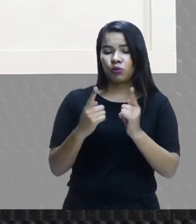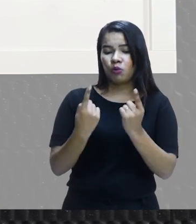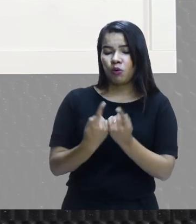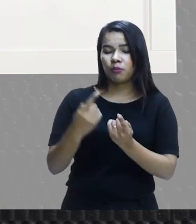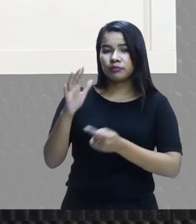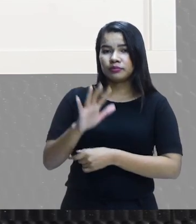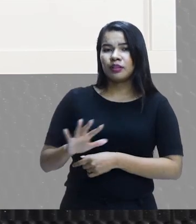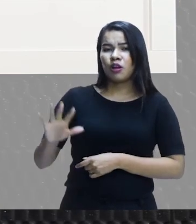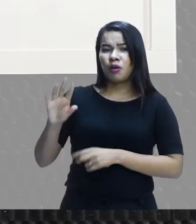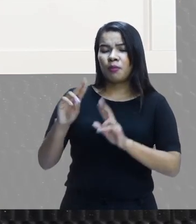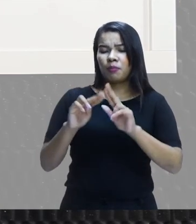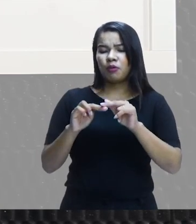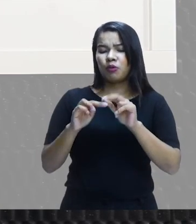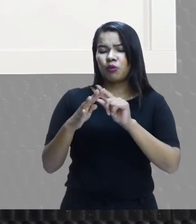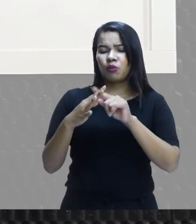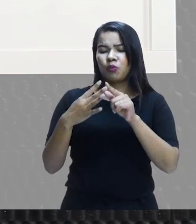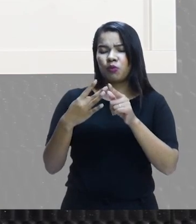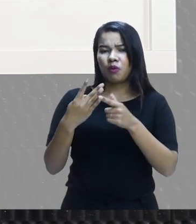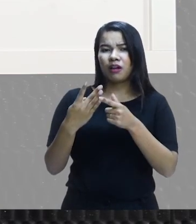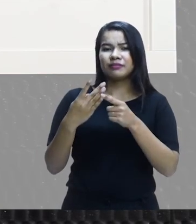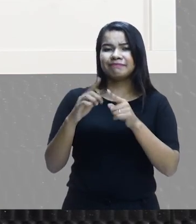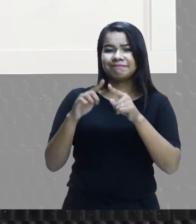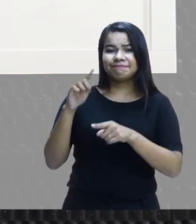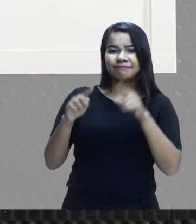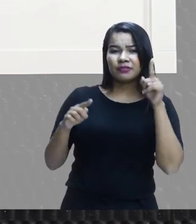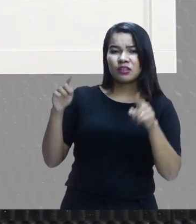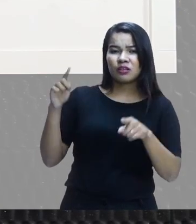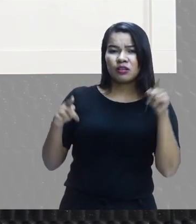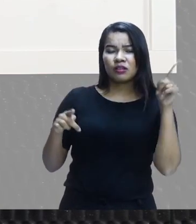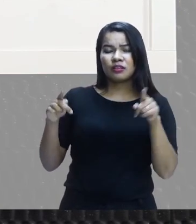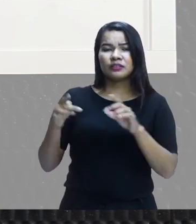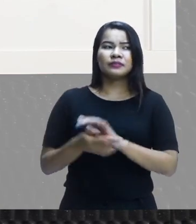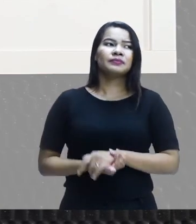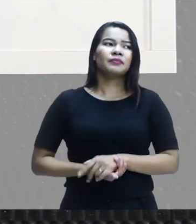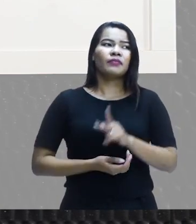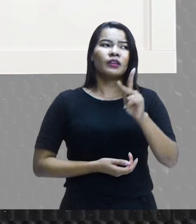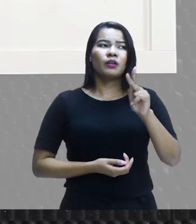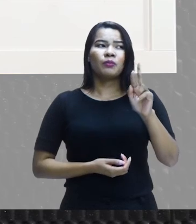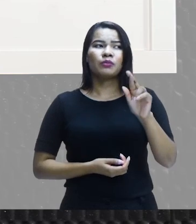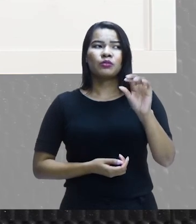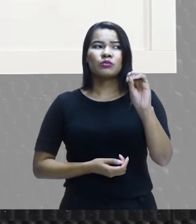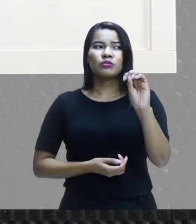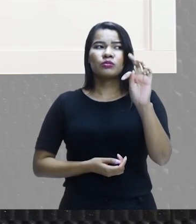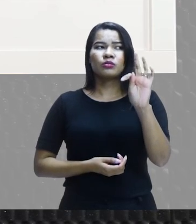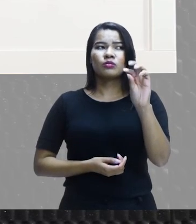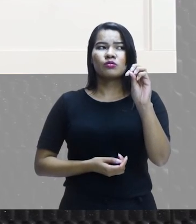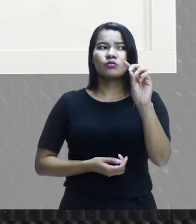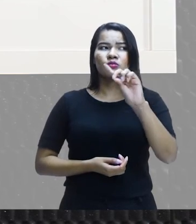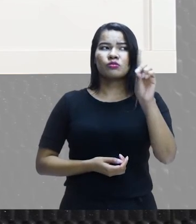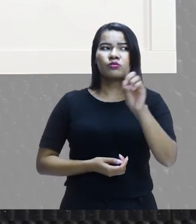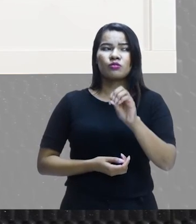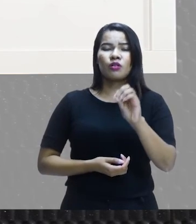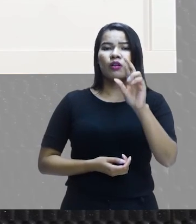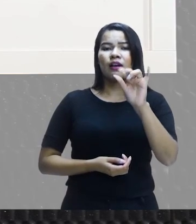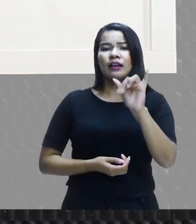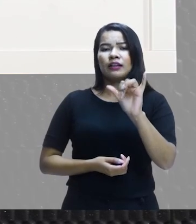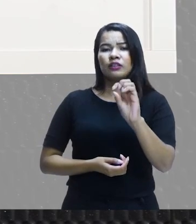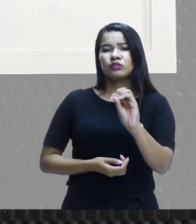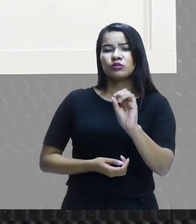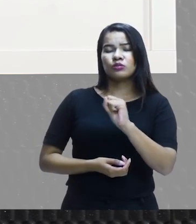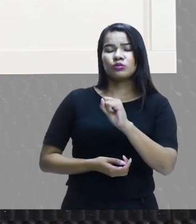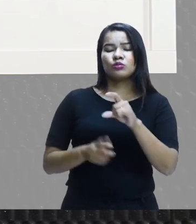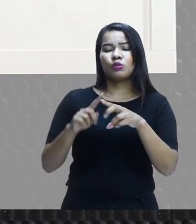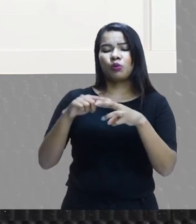Anopheles, provocado por 4 tipos de variantes de protozoário: Plasmodium vivax, Plasmodium falciparum, Plasmodium malaria e